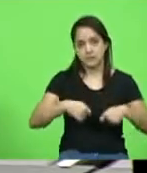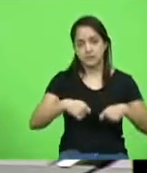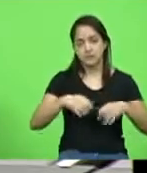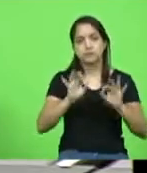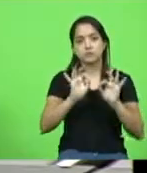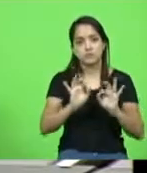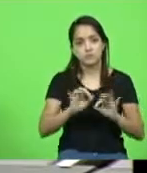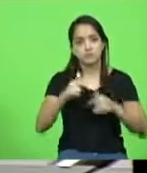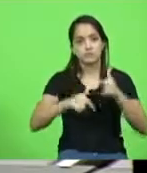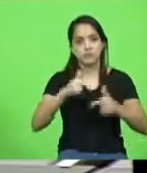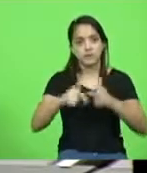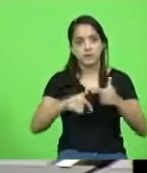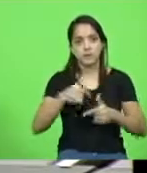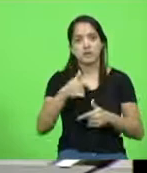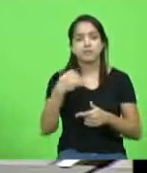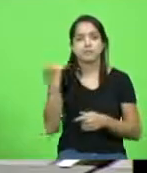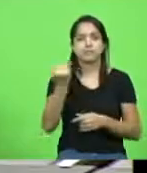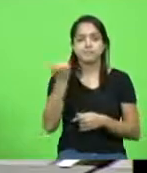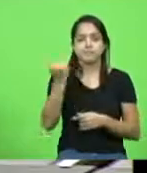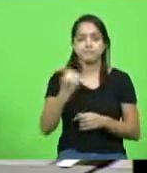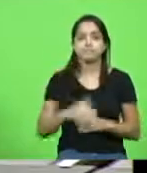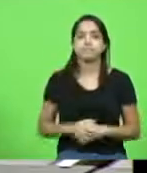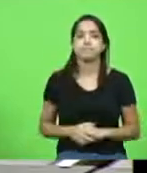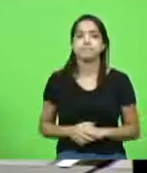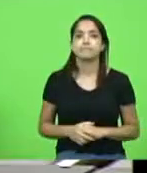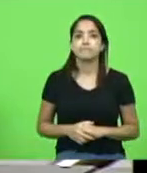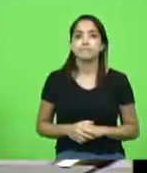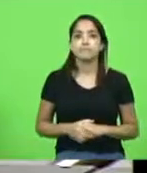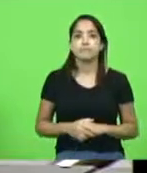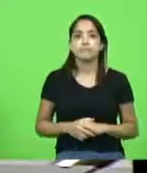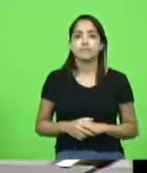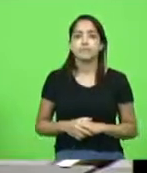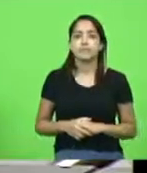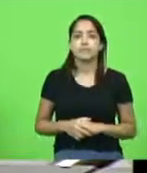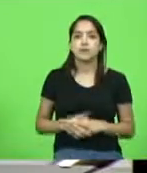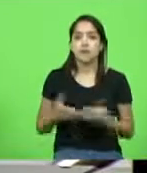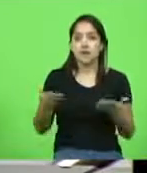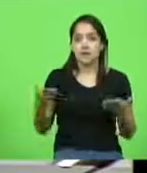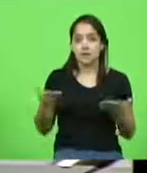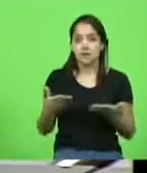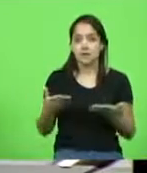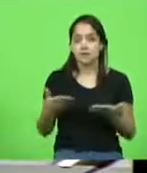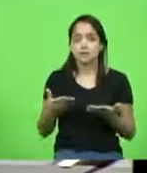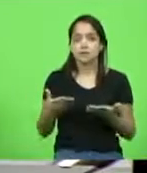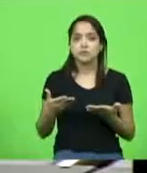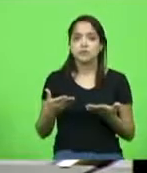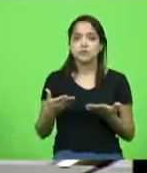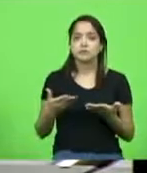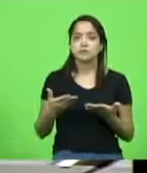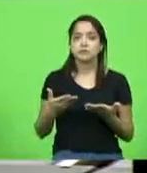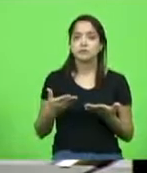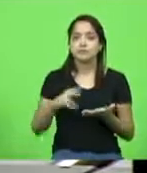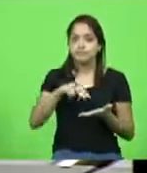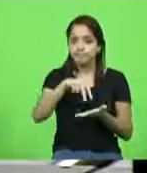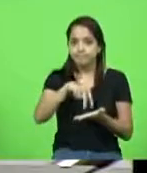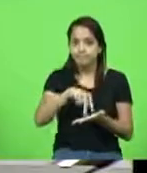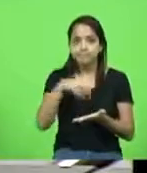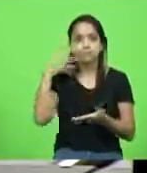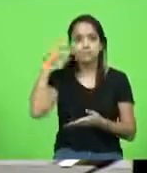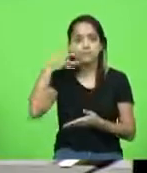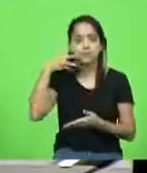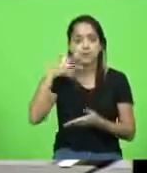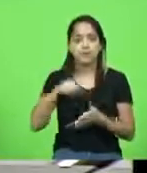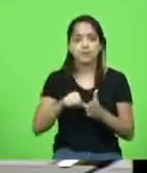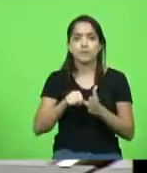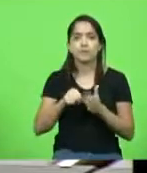vereadores em Cocal vai ser muito importante e eu faço aqui o uso da Tribuna pela